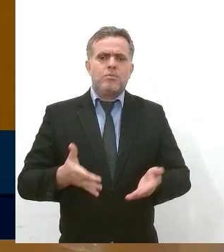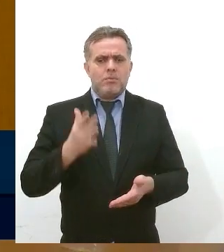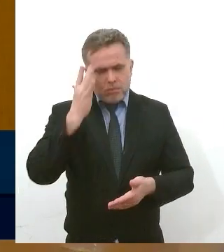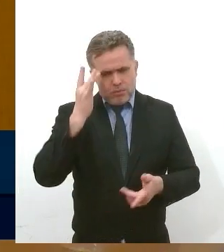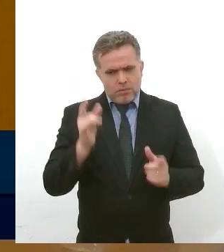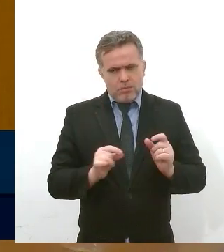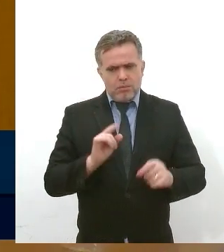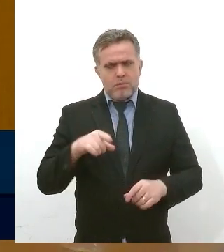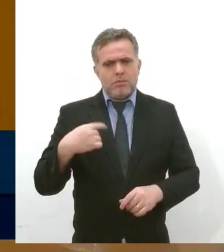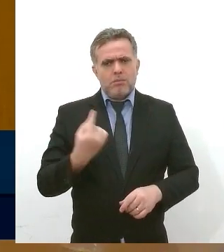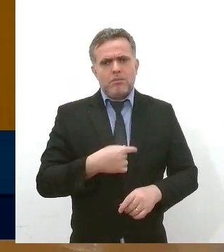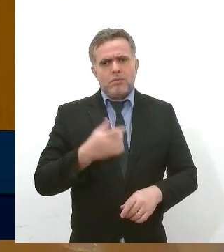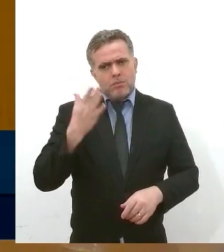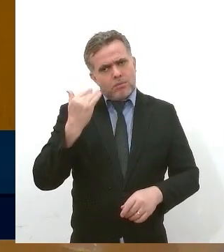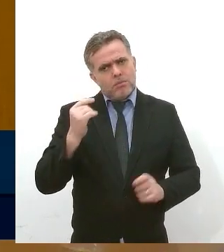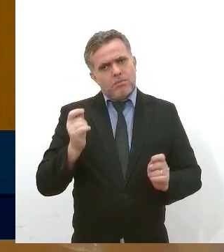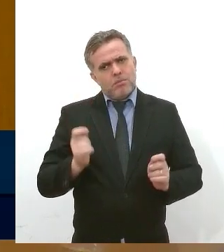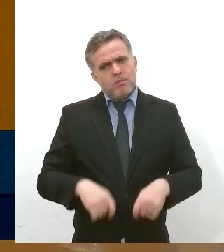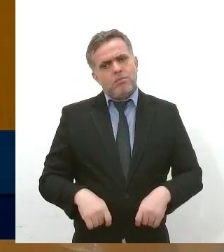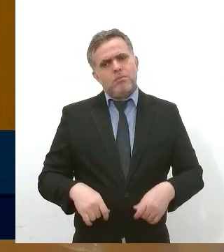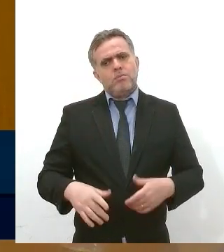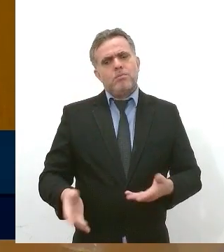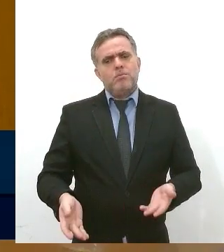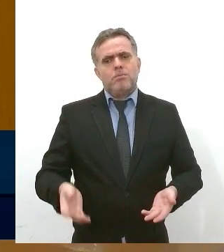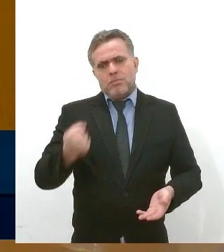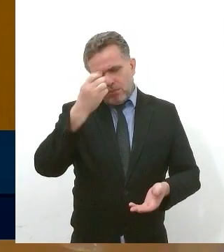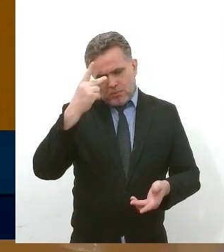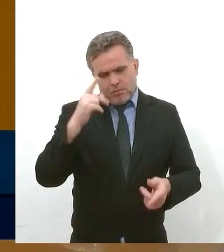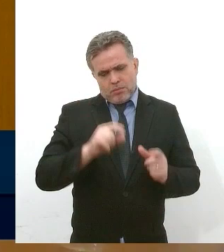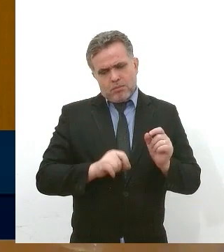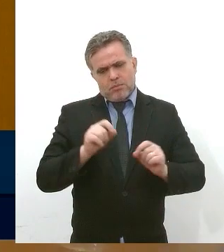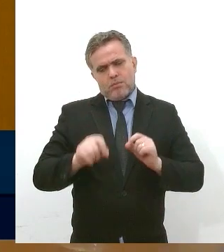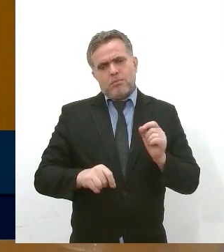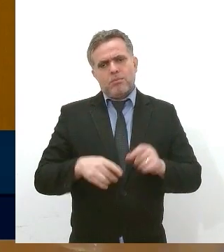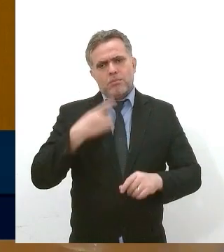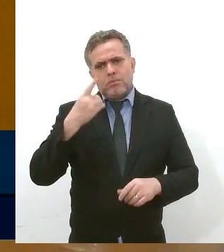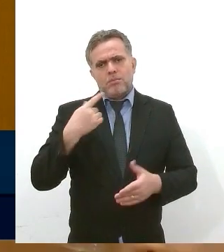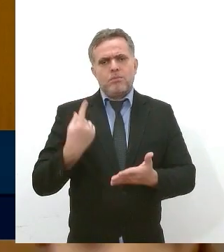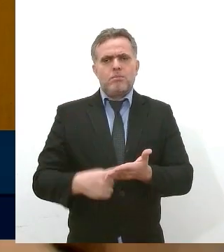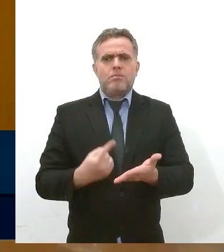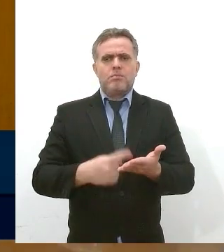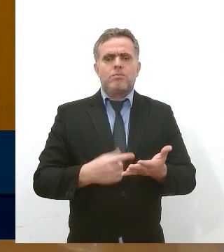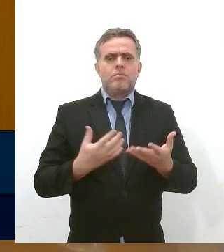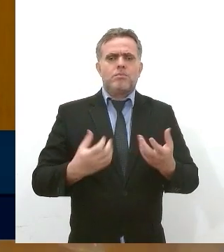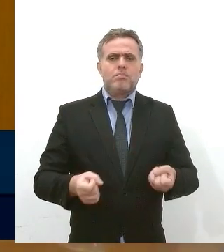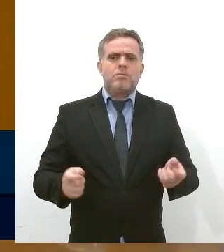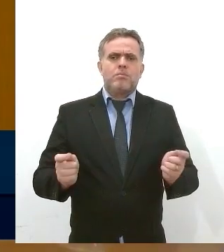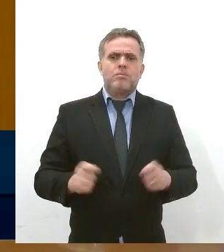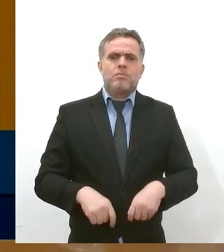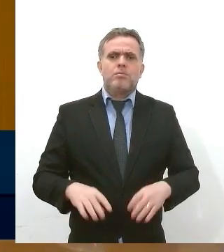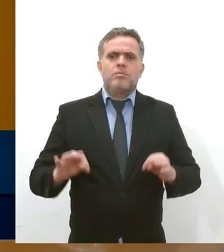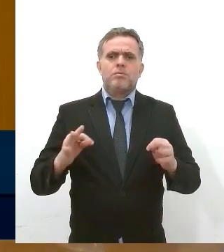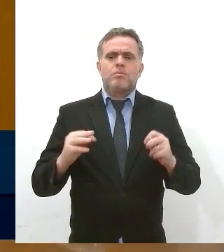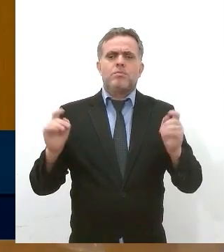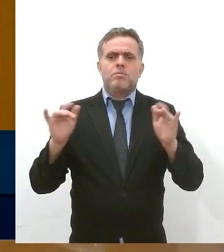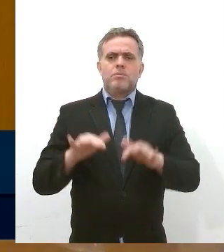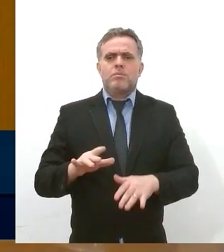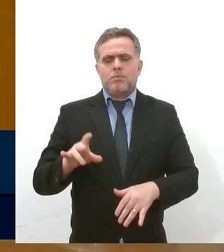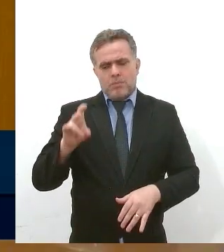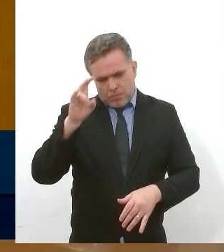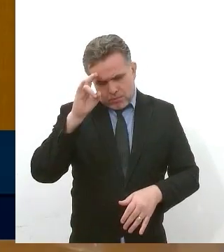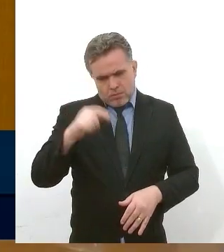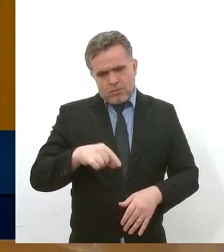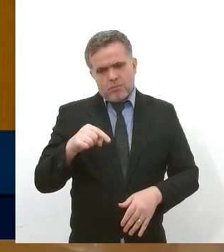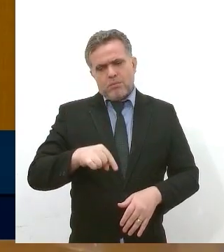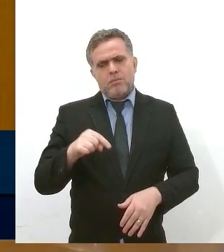de prefeitos, né, mas os deputados também já se comprometeram a quinta-feira todos estarem aqui em plenário, participando de votação.